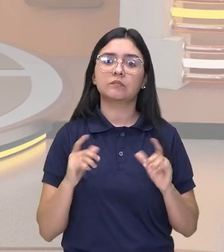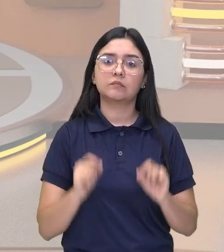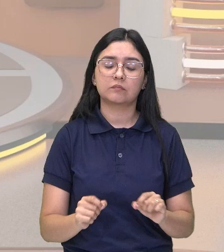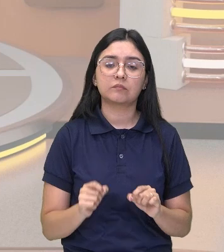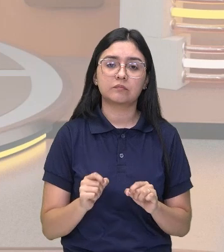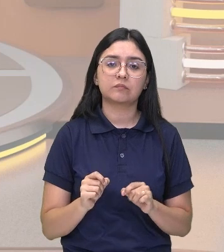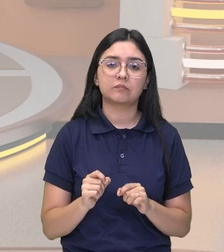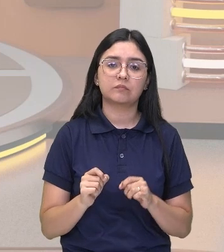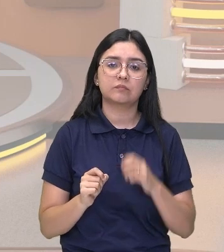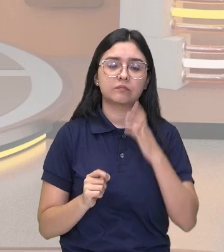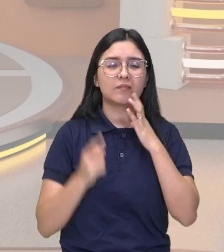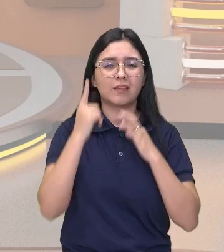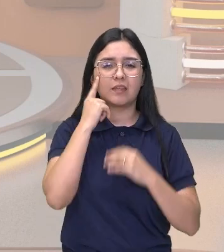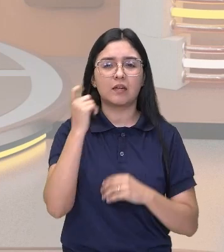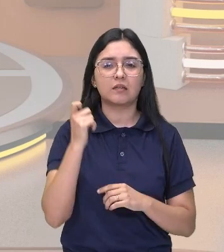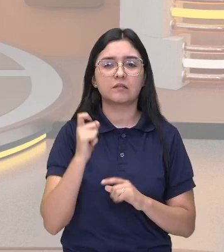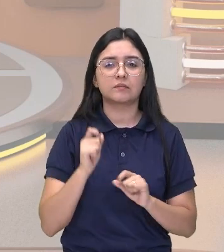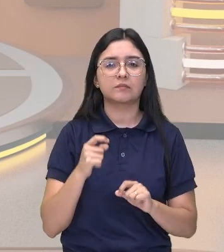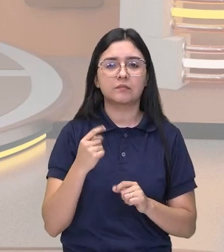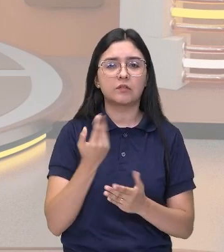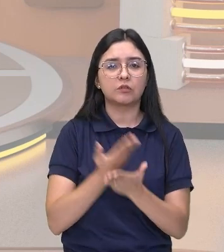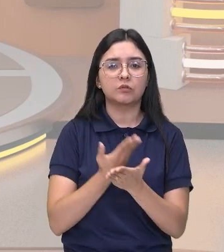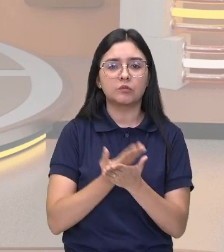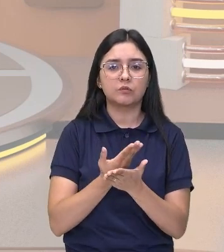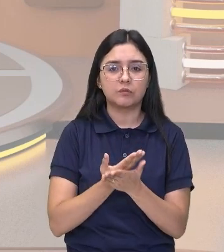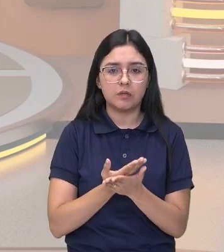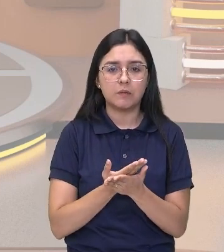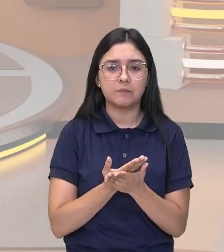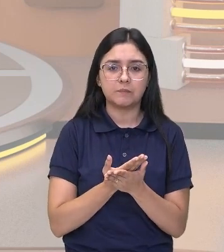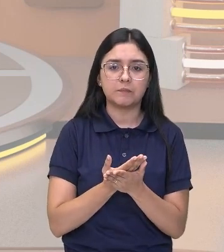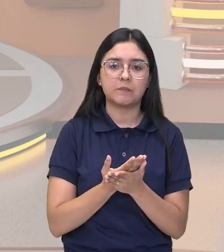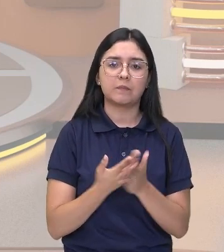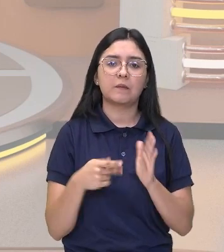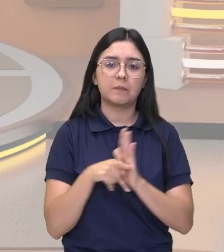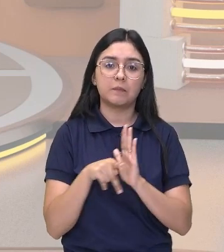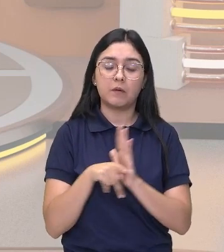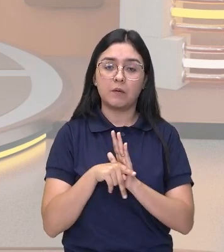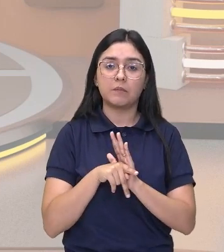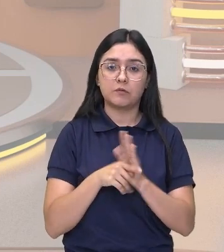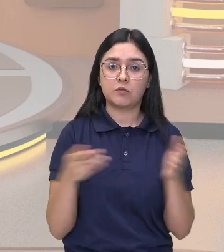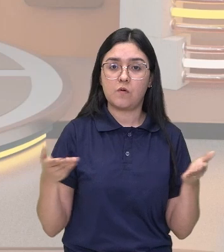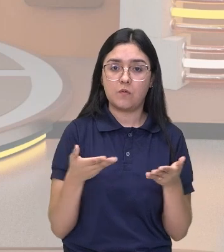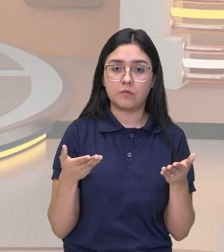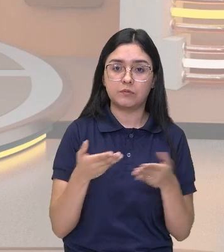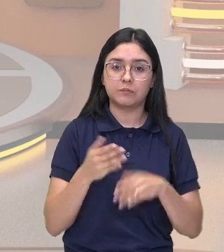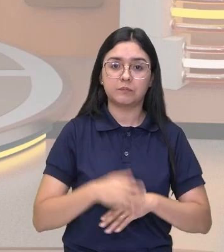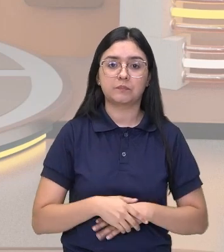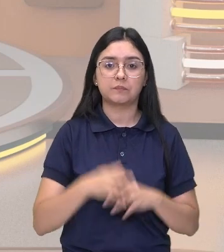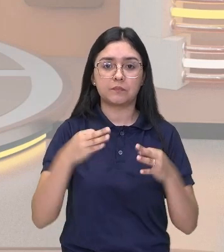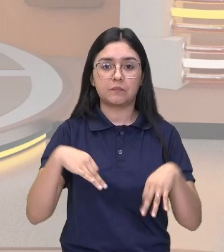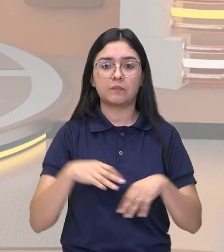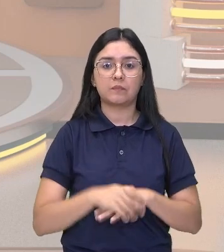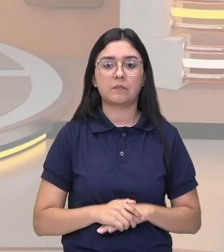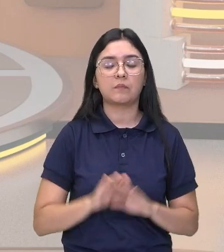bastante interessante de se estudar, mas um fenômeno dos dias atuais.